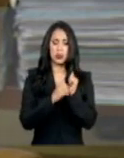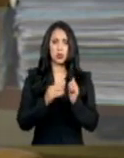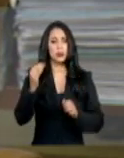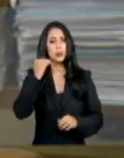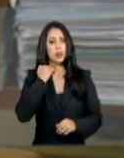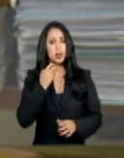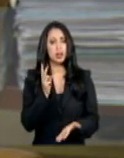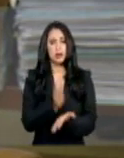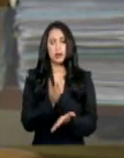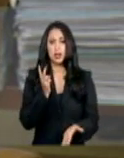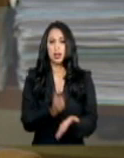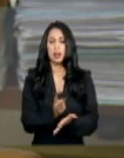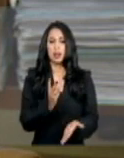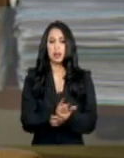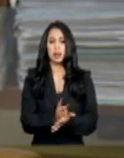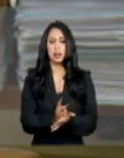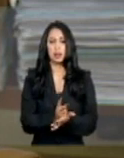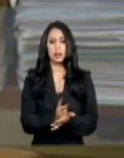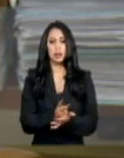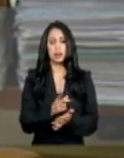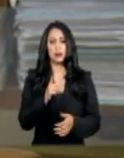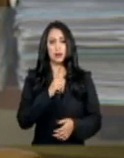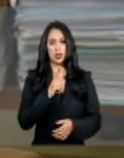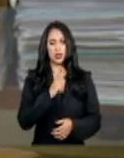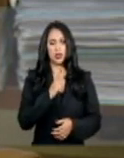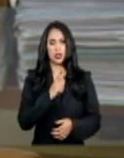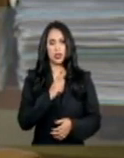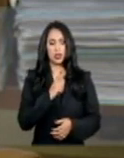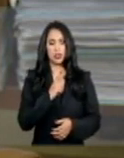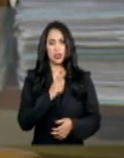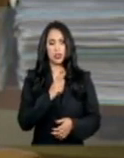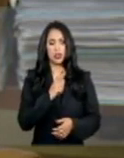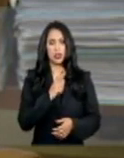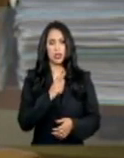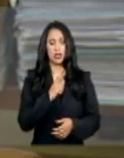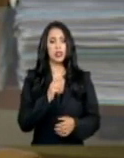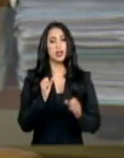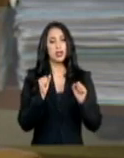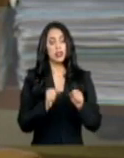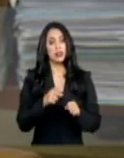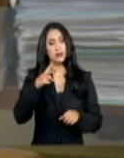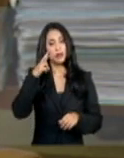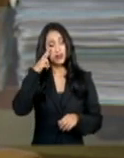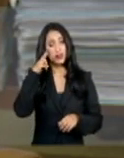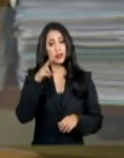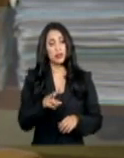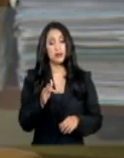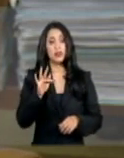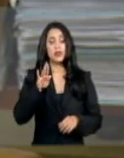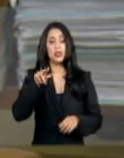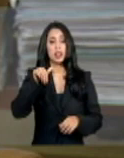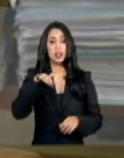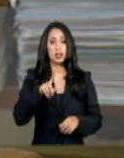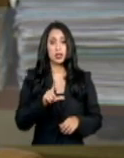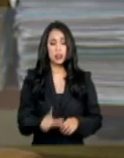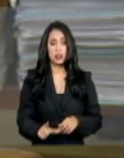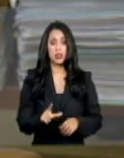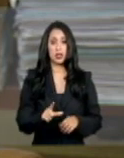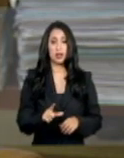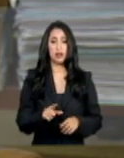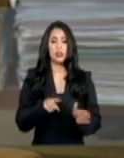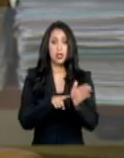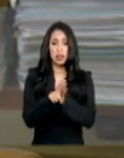que essa medida se qualificar com providência essencial e indispensável à satisfação das finalidades e interrogados de